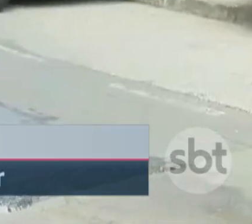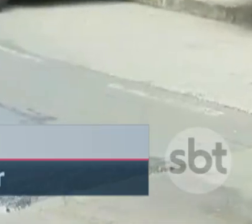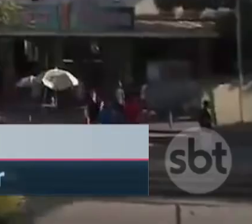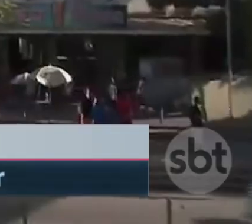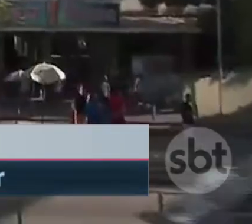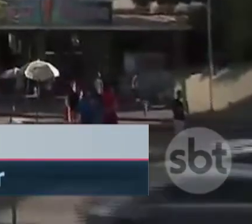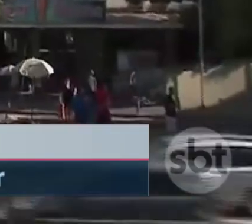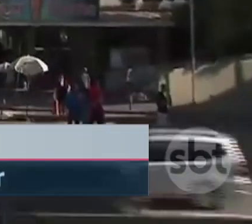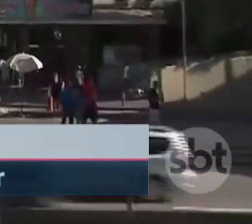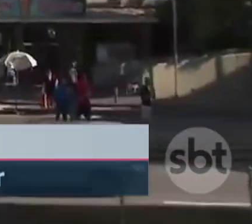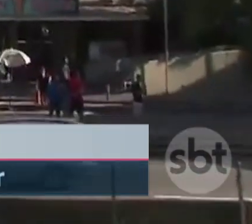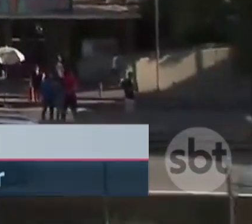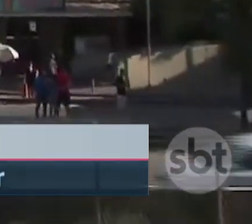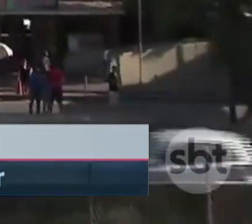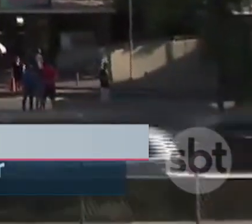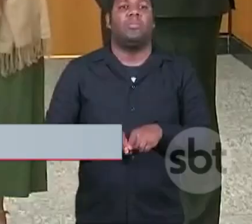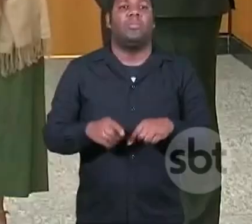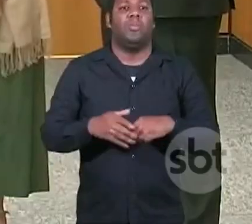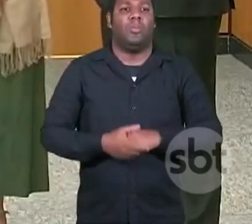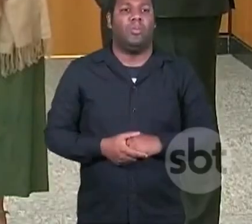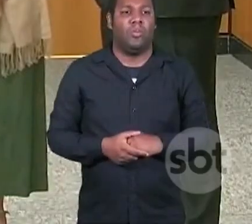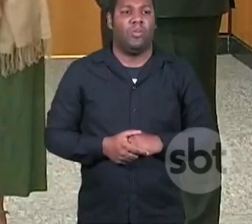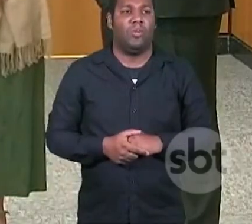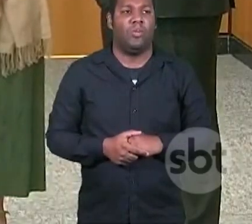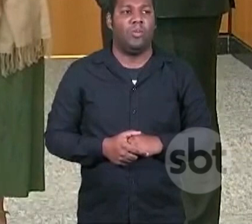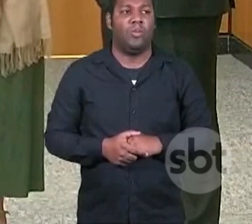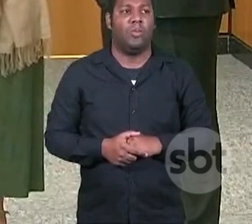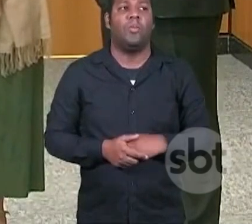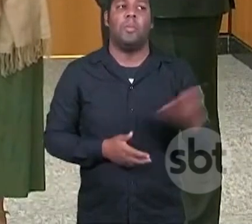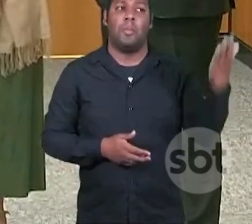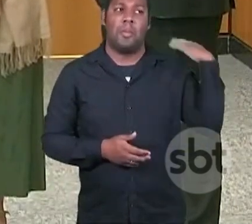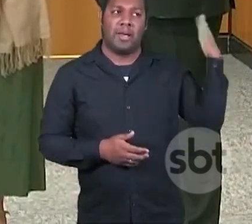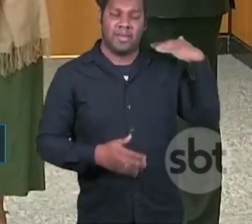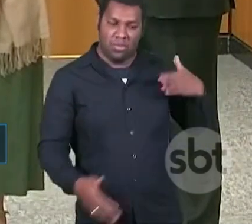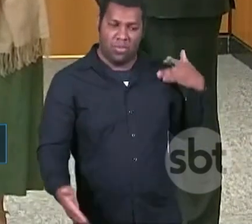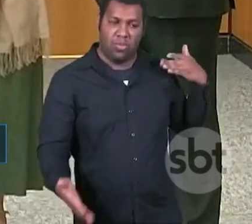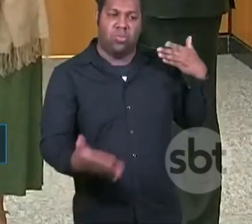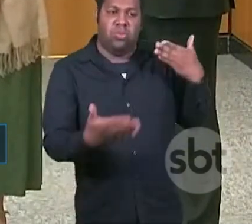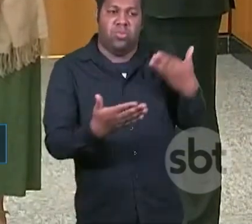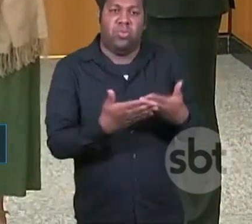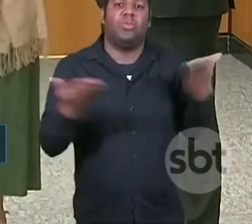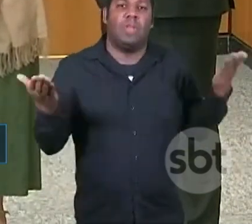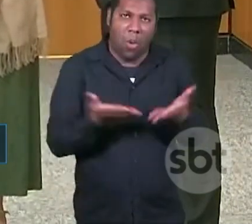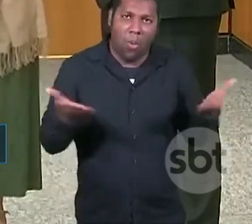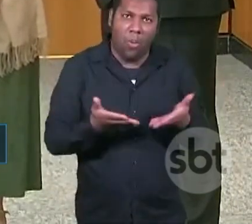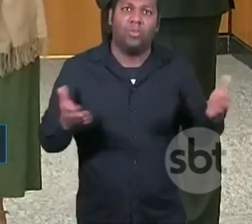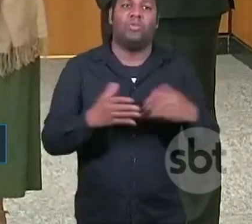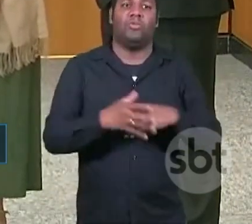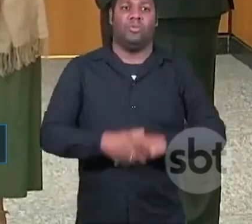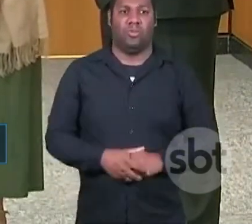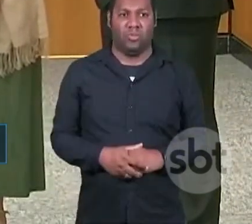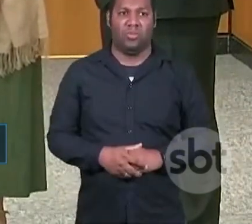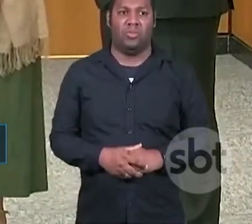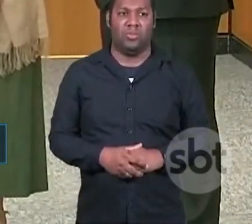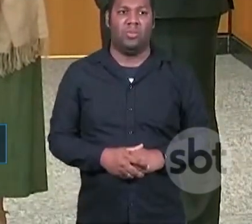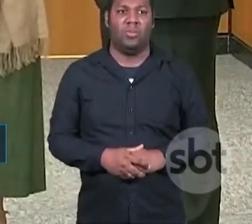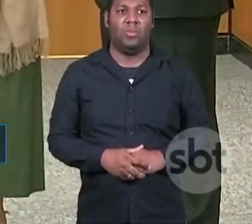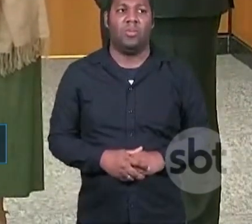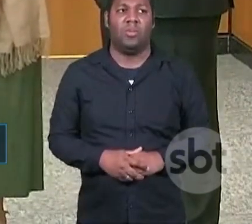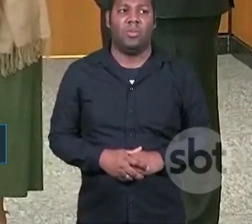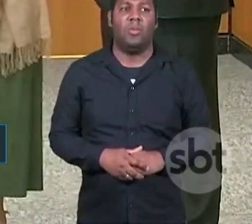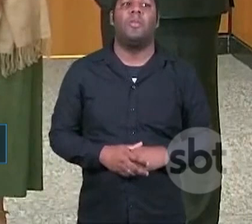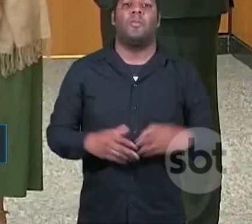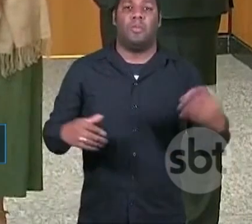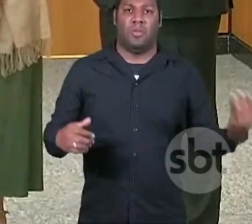intervenção Federal no Rio de Janeiro até aqui absolutamente com consensual que não haverá uma atuação Urbana das